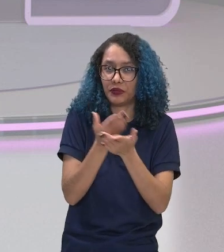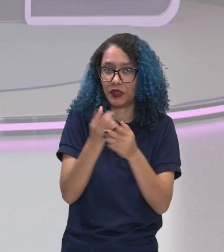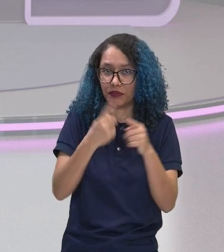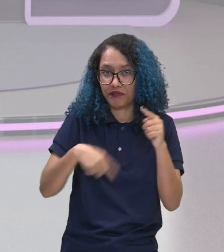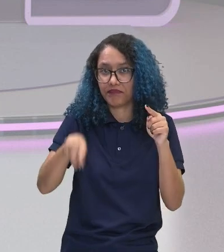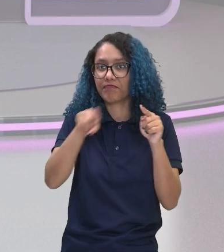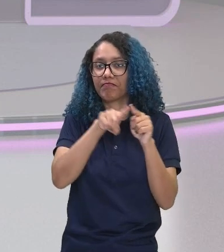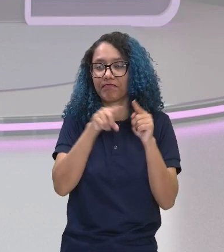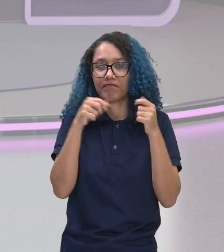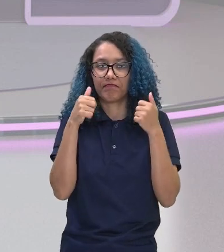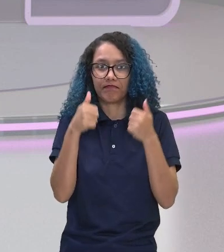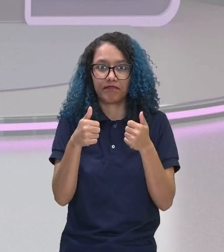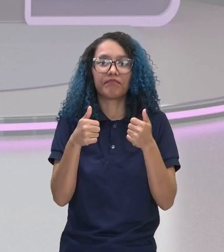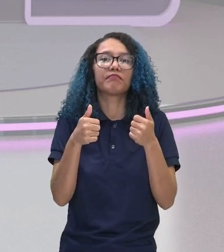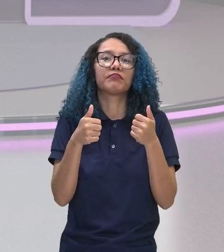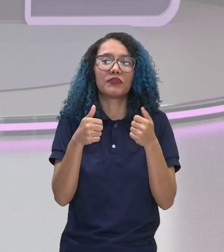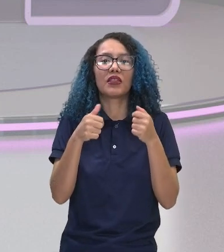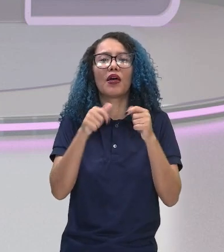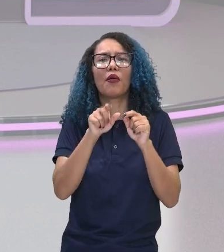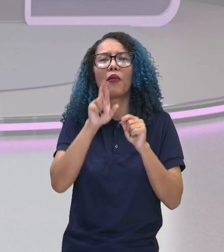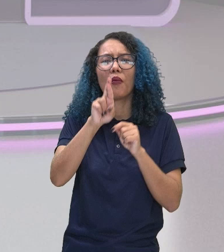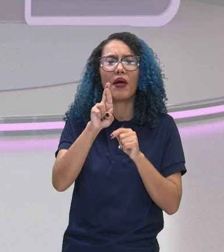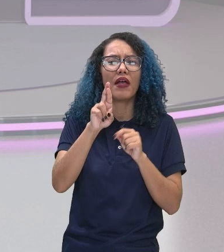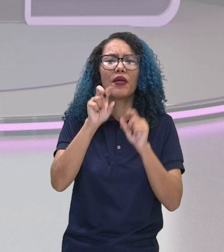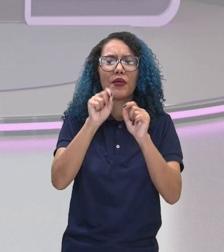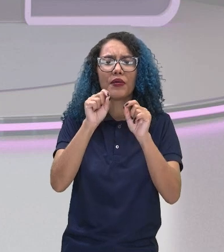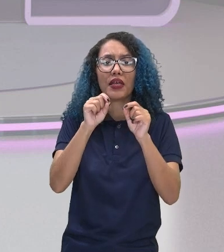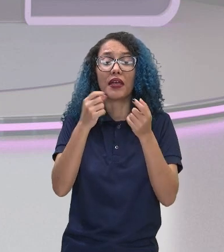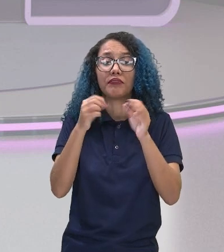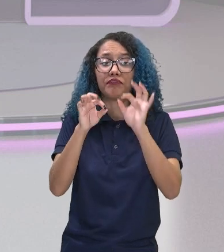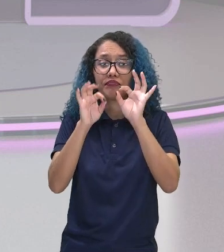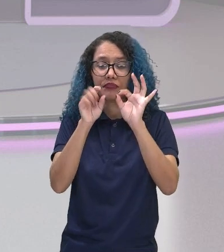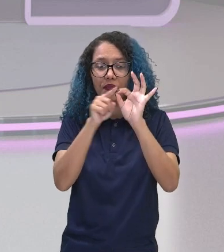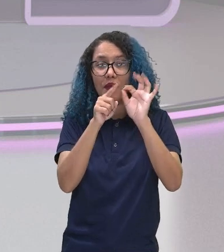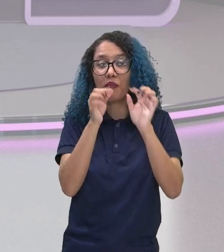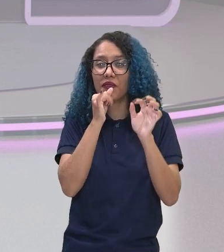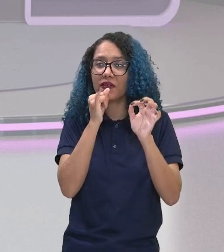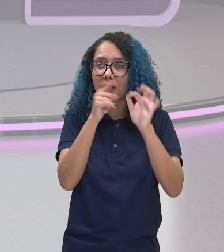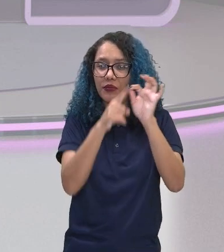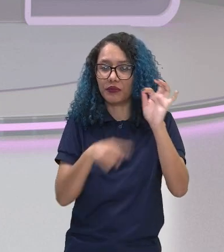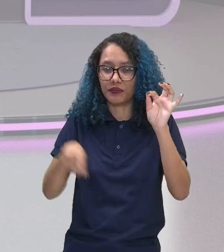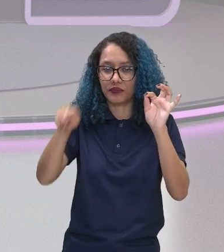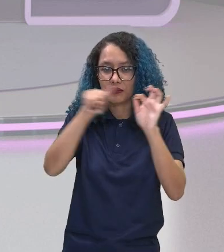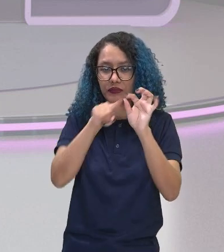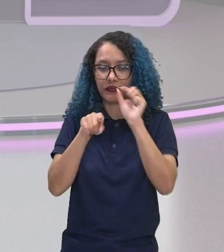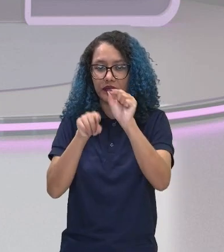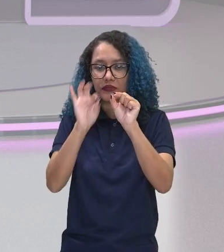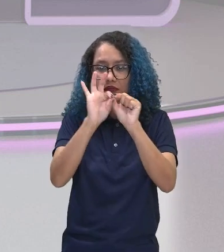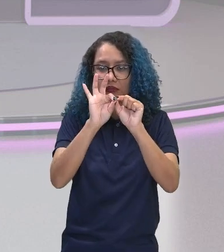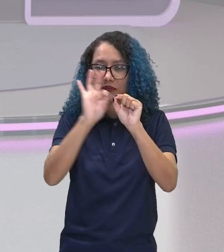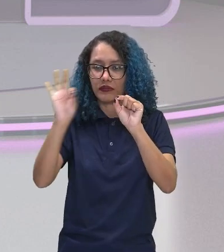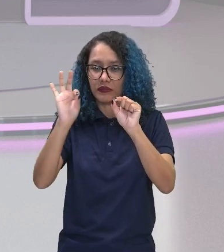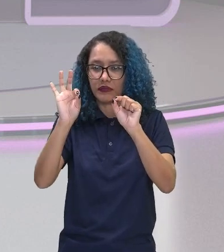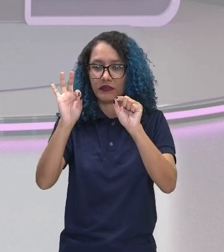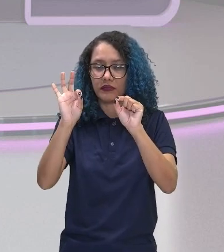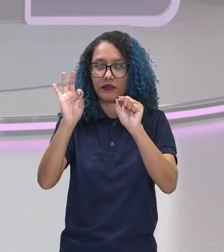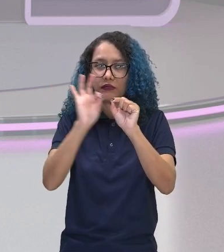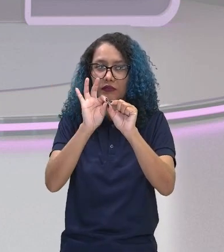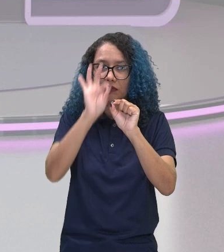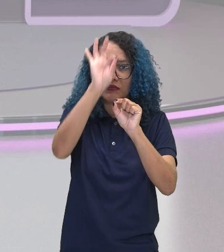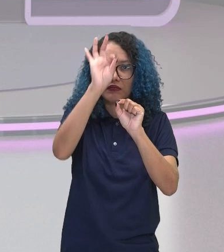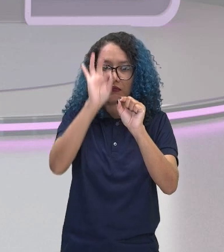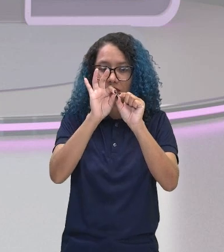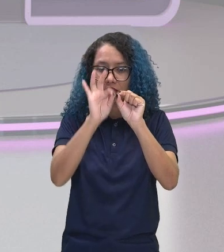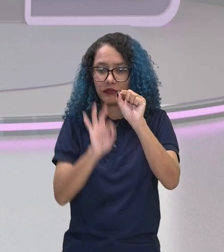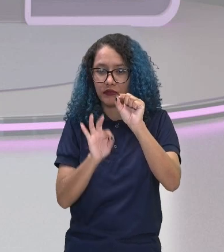nada mais é do que a distância entre o centro da circunferência e qualquer ponto na própria circunferência.